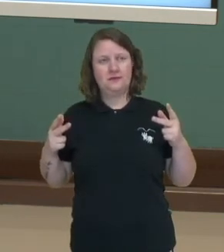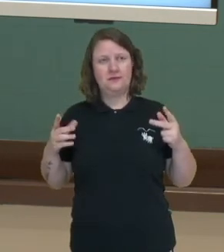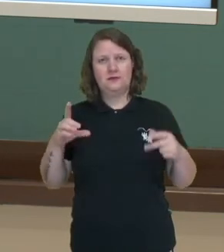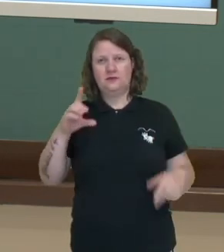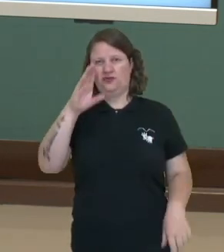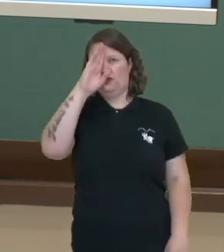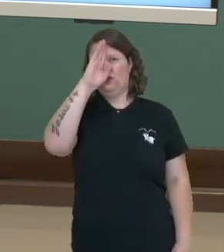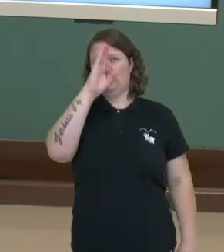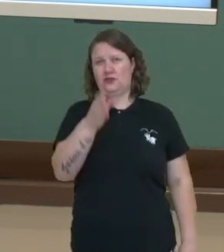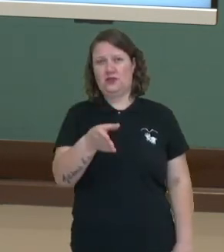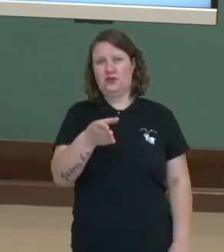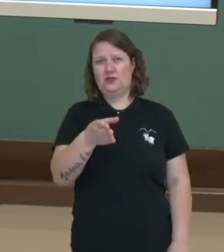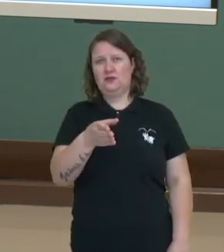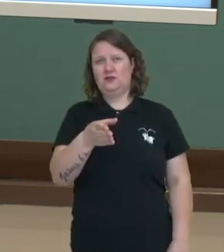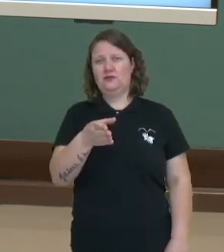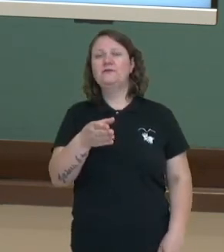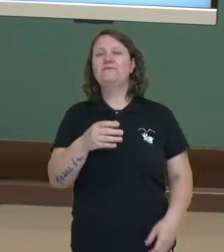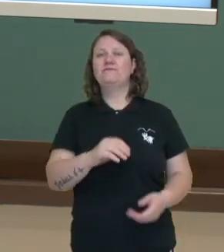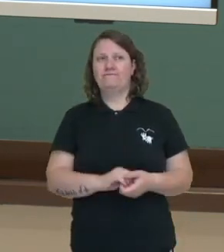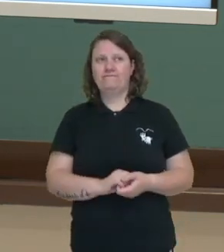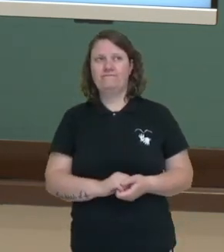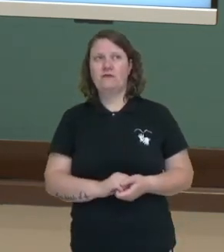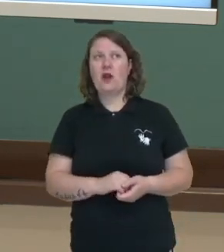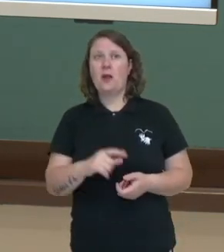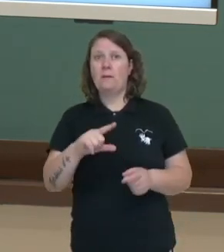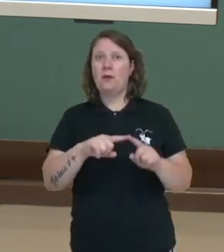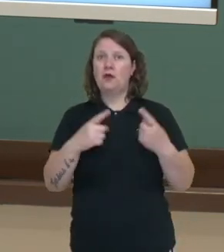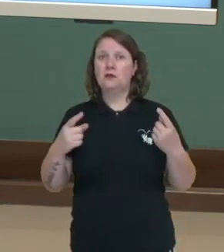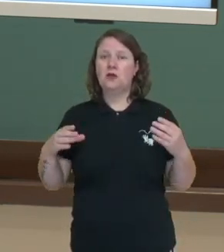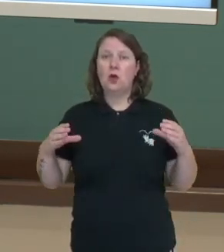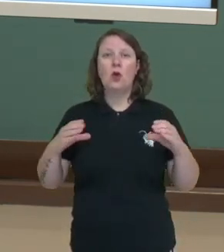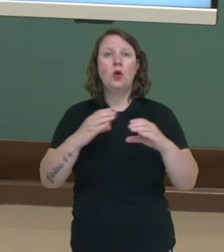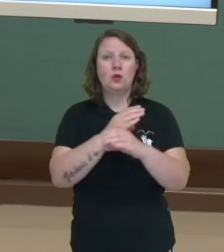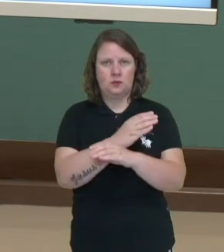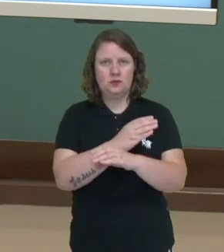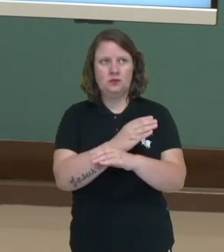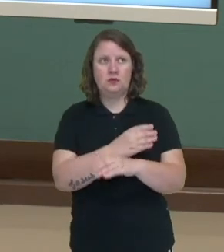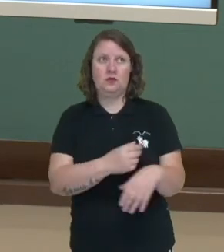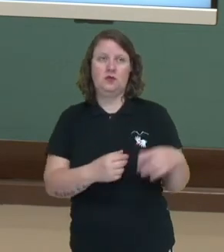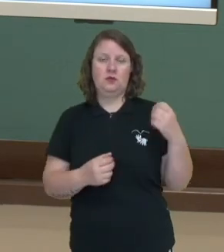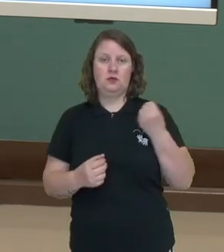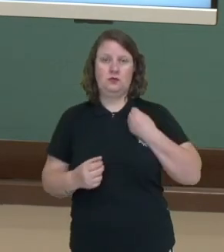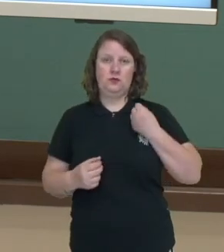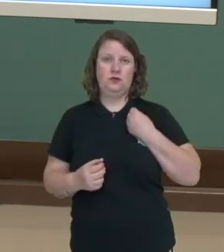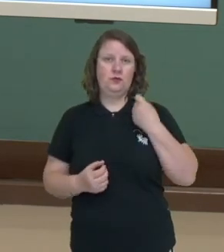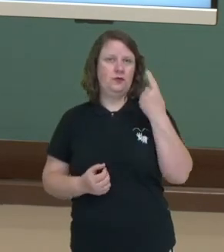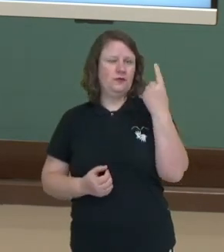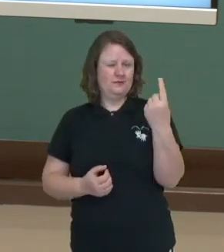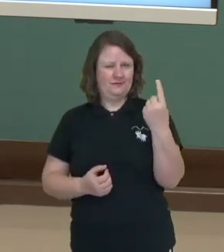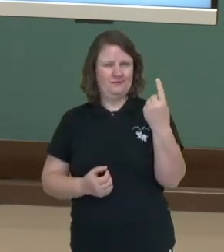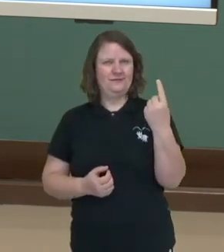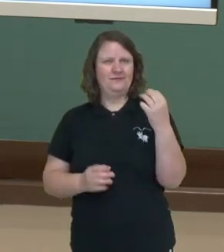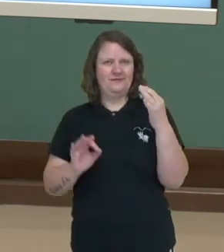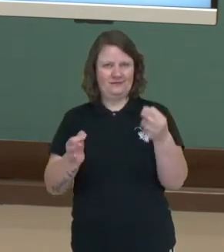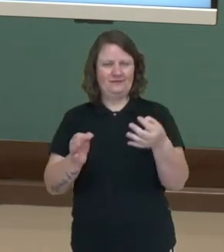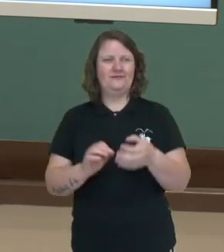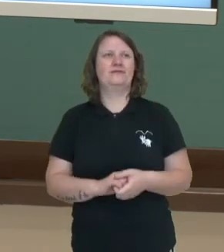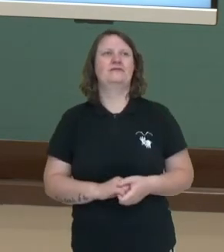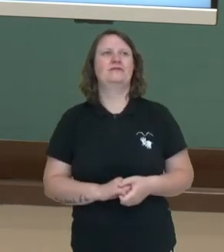tem preposição, mas completa assim o verbo. Então, é o nosso número 1, objetiva direta.